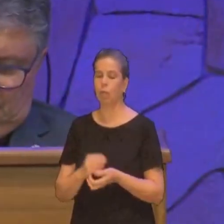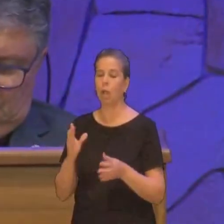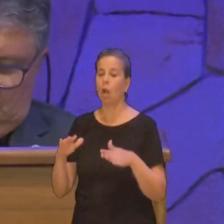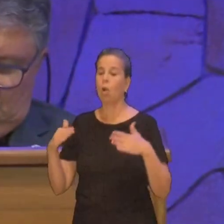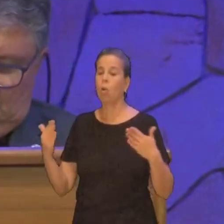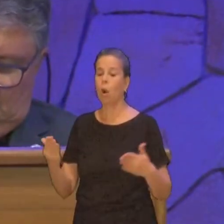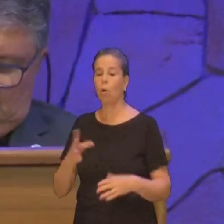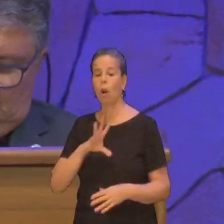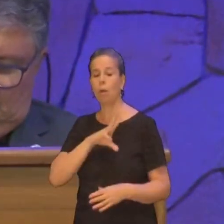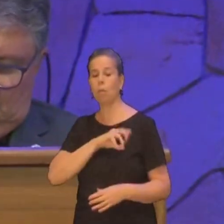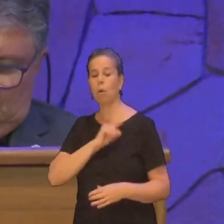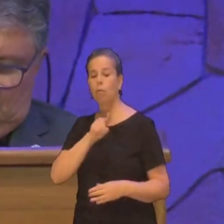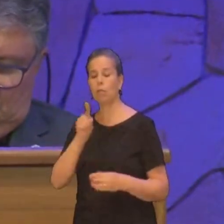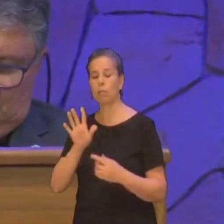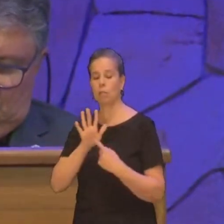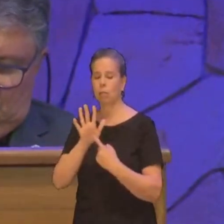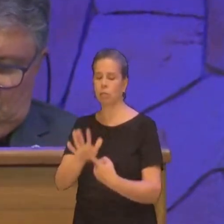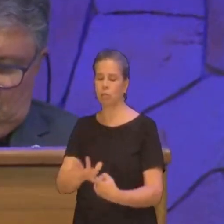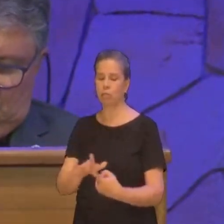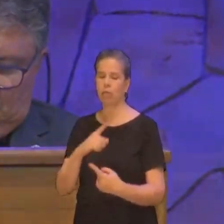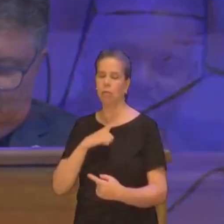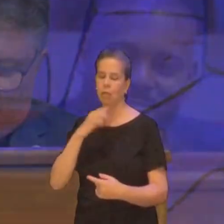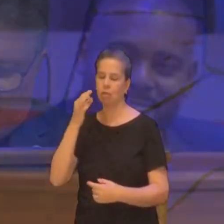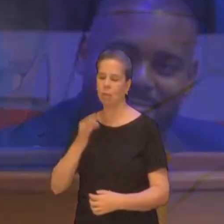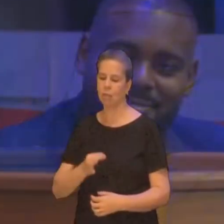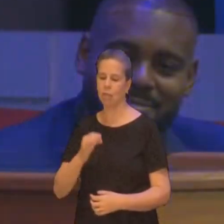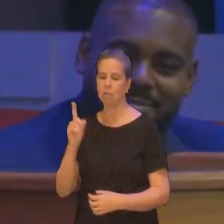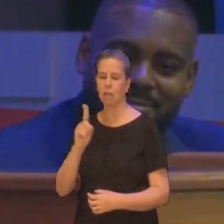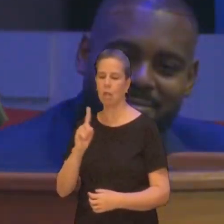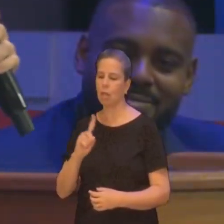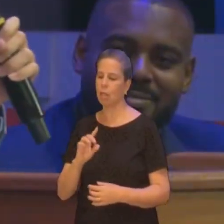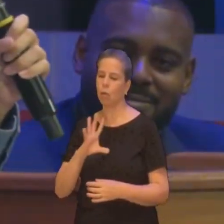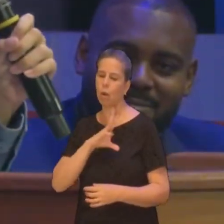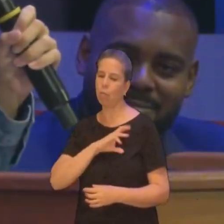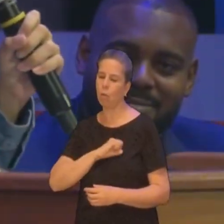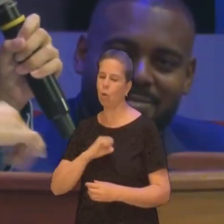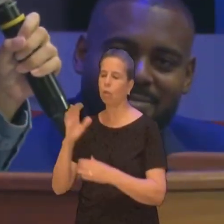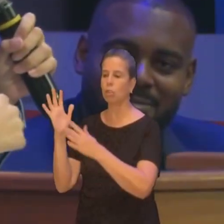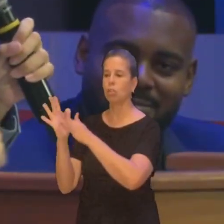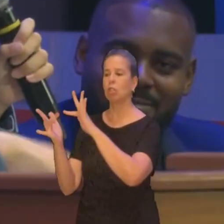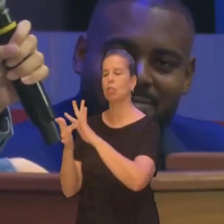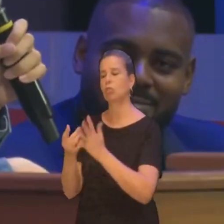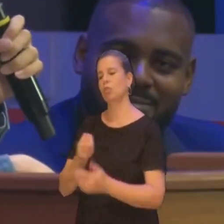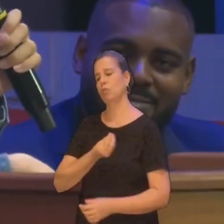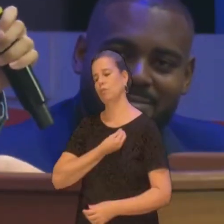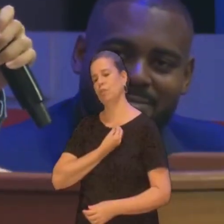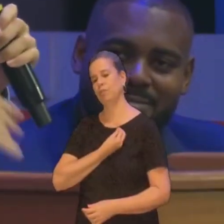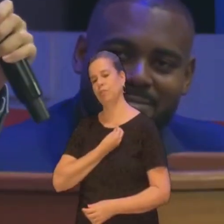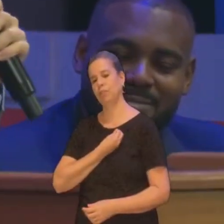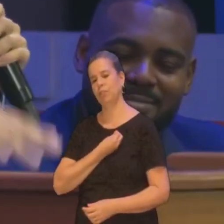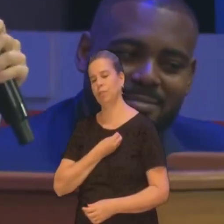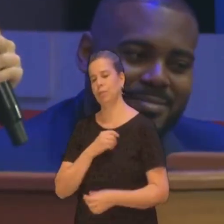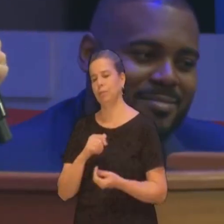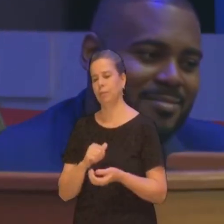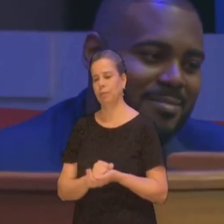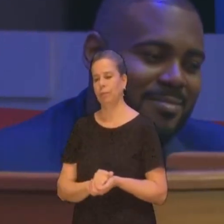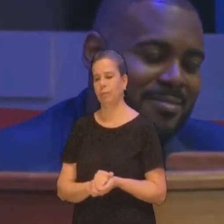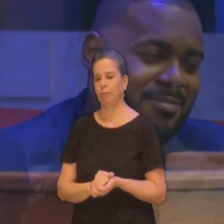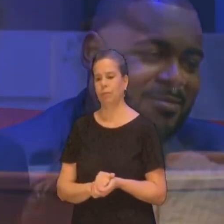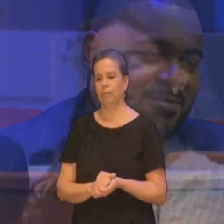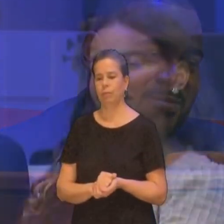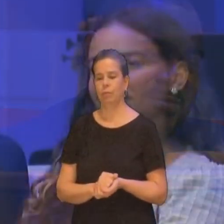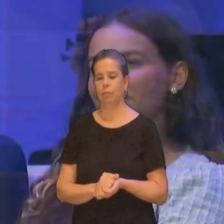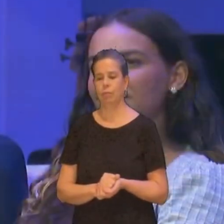praticando? Porque eu tenho certeza que não é o amor que Jesus vivia. Não é o amor de Jesus que a gente devia